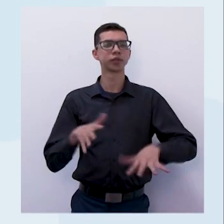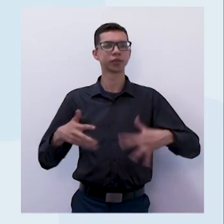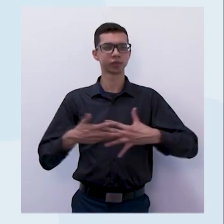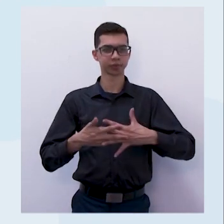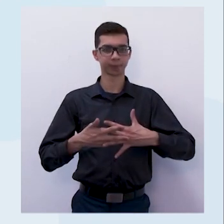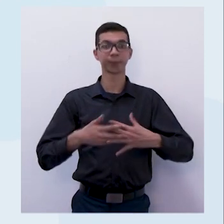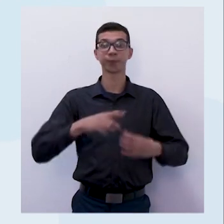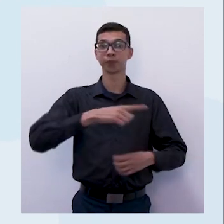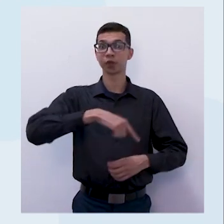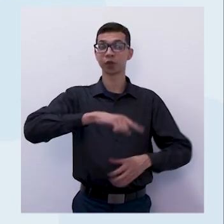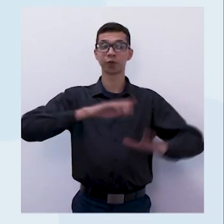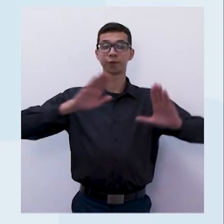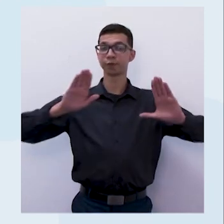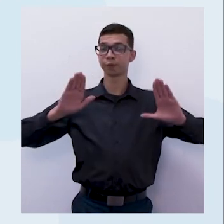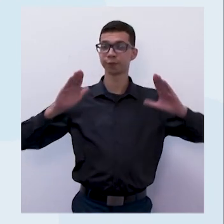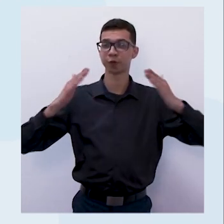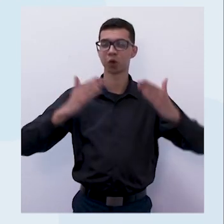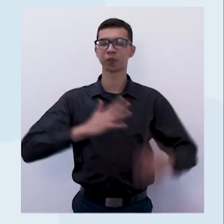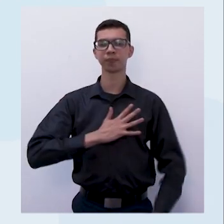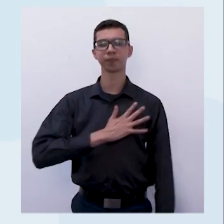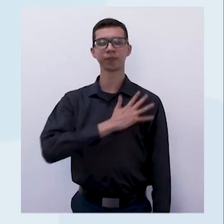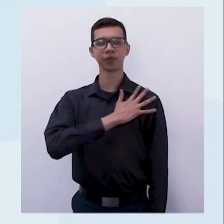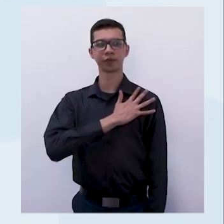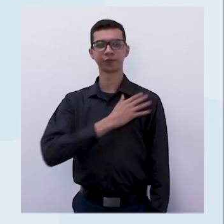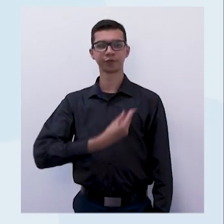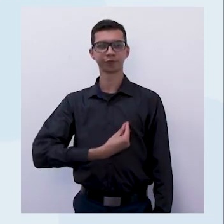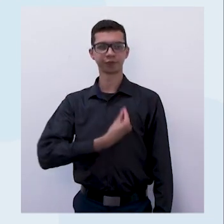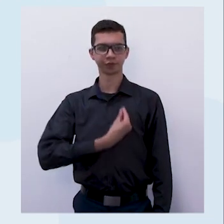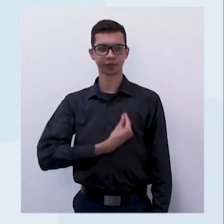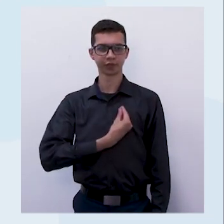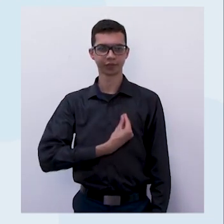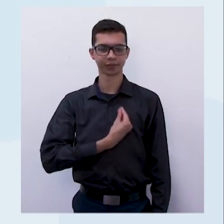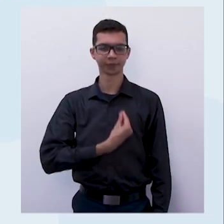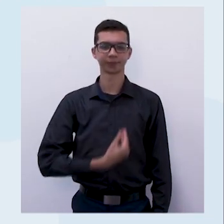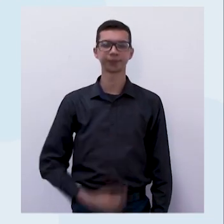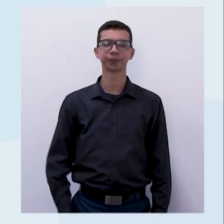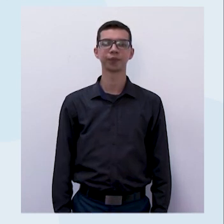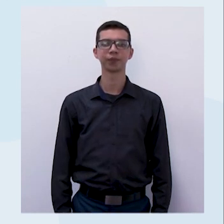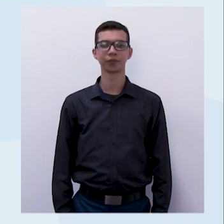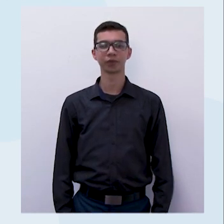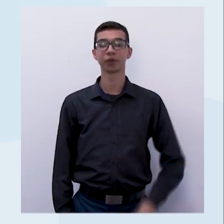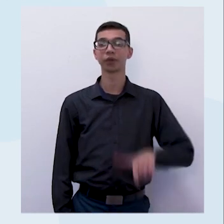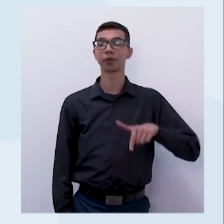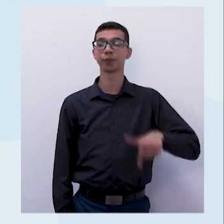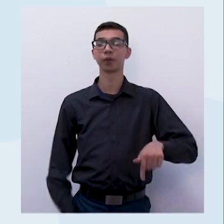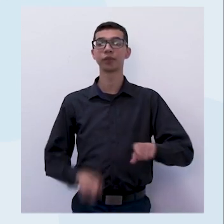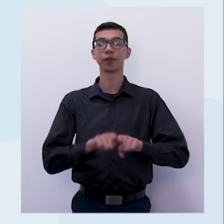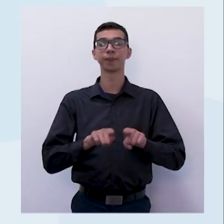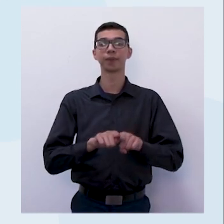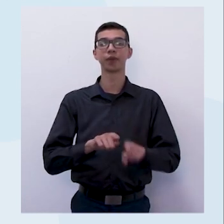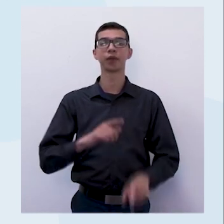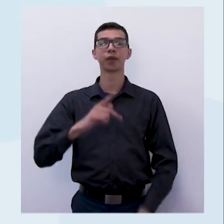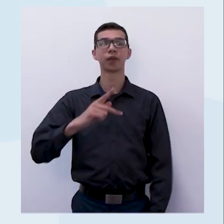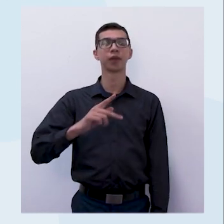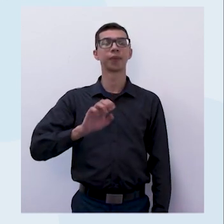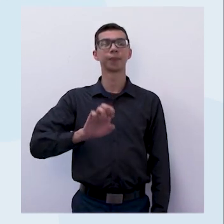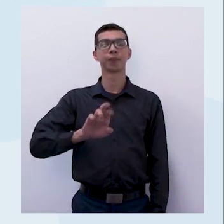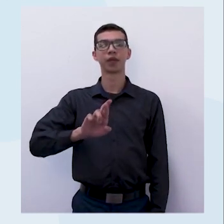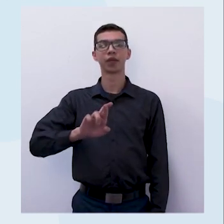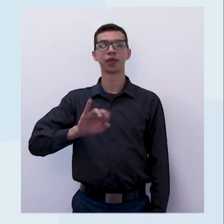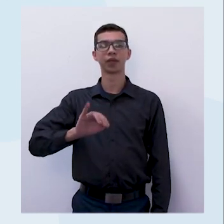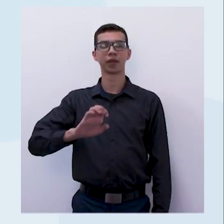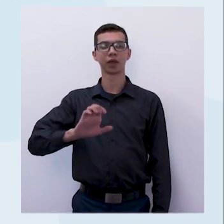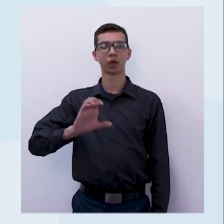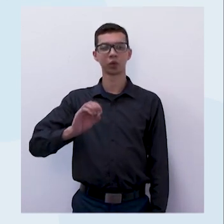nós temos os periecos, é uma camada intermediária, mas ela não tinha um prestígio, um reconhecimento, ela